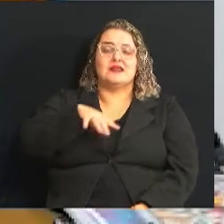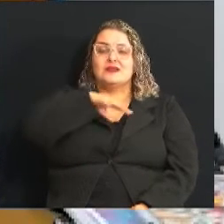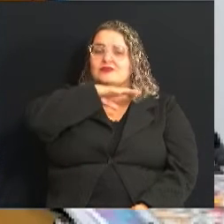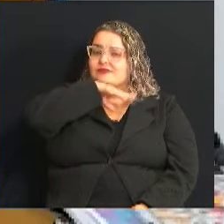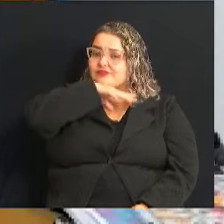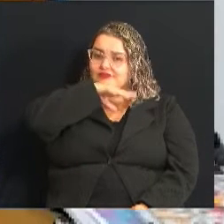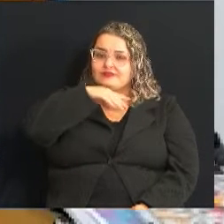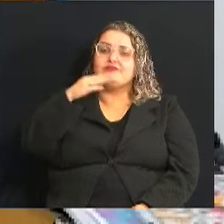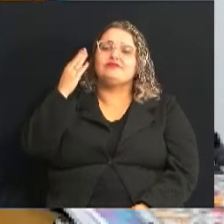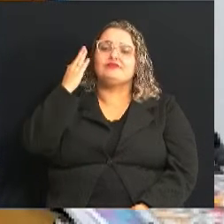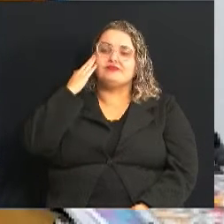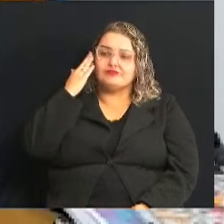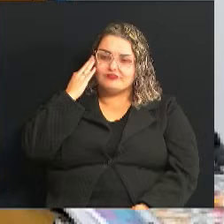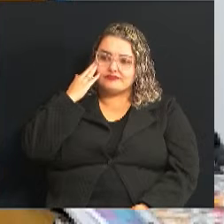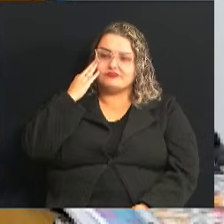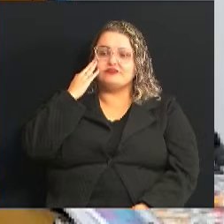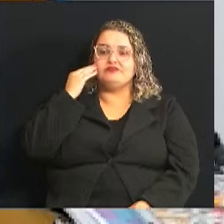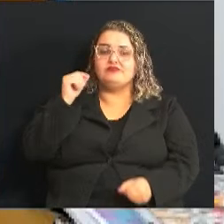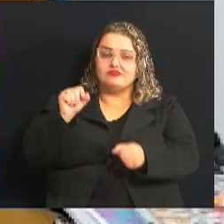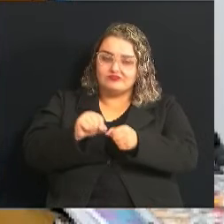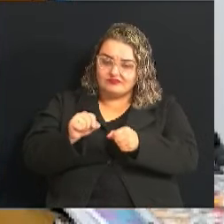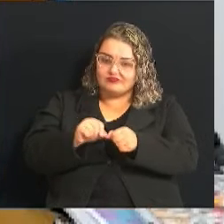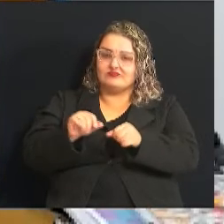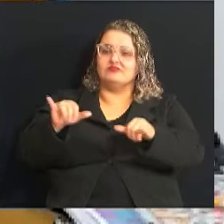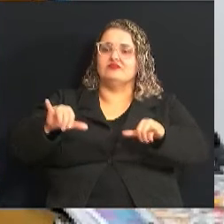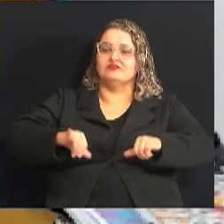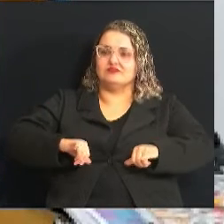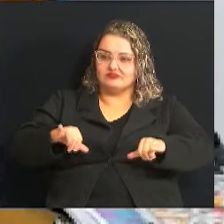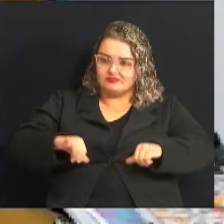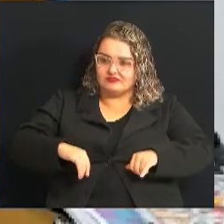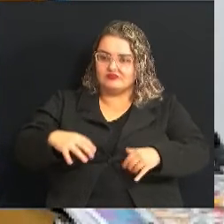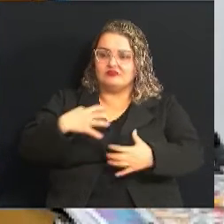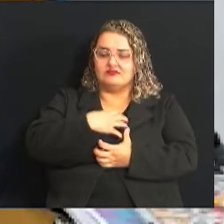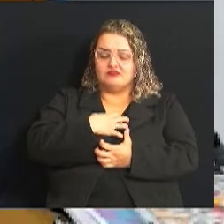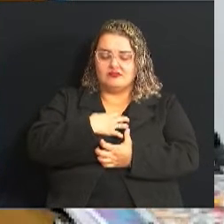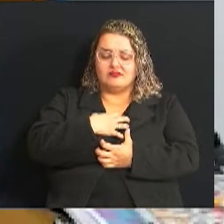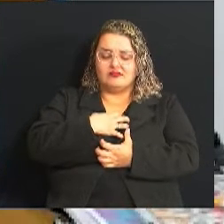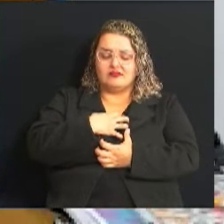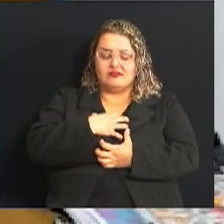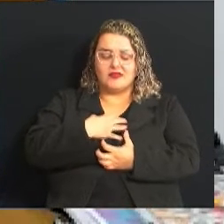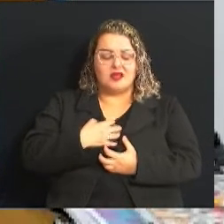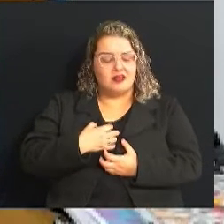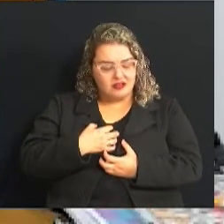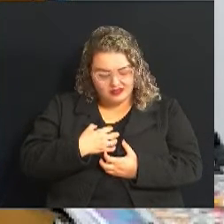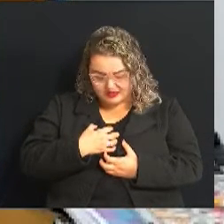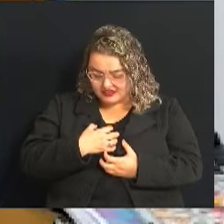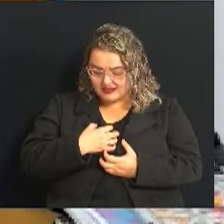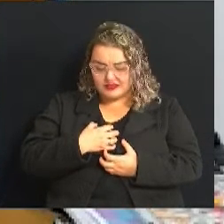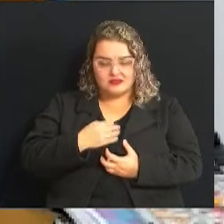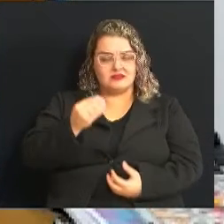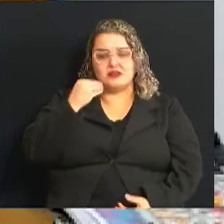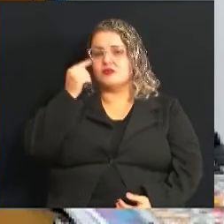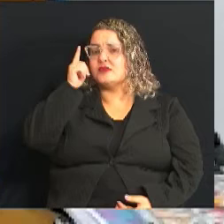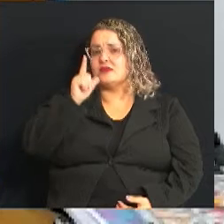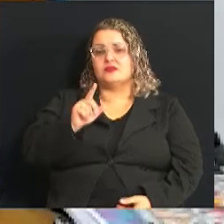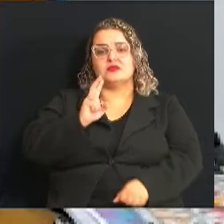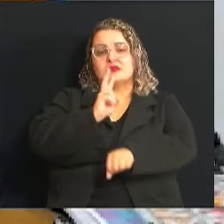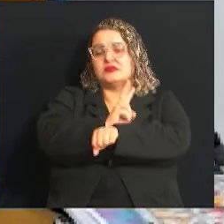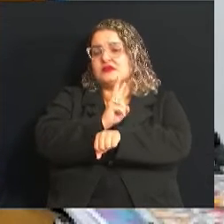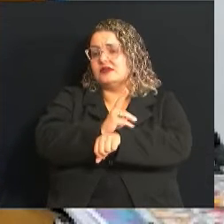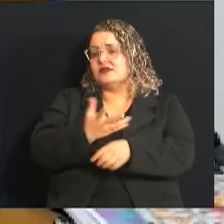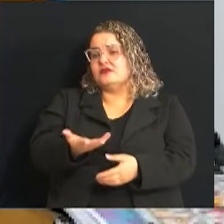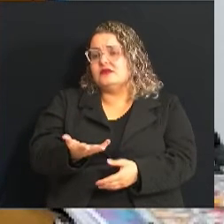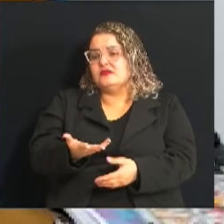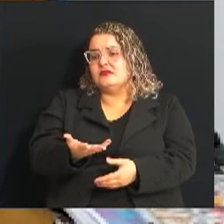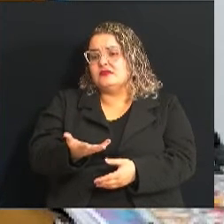o quanto faz sofrer, as pessoas se sentem impotentes por não conseguir ajudar, principalmente quando